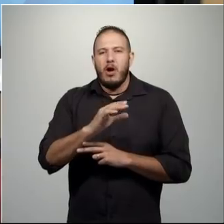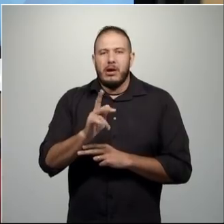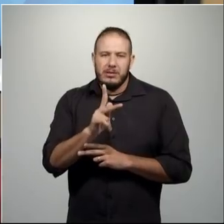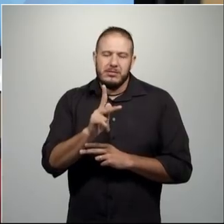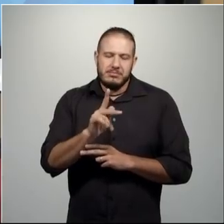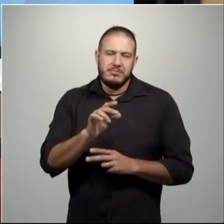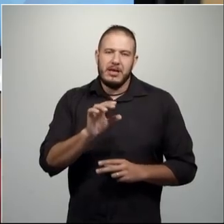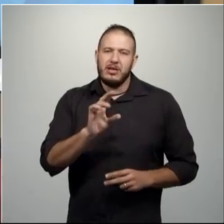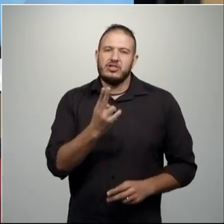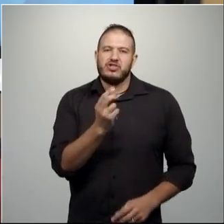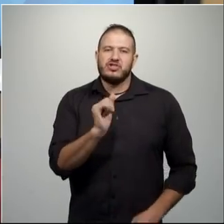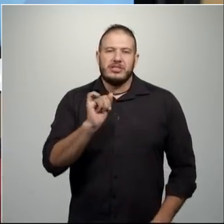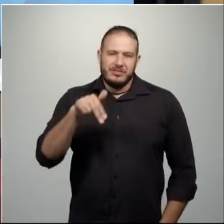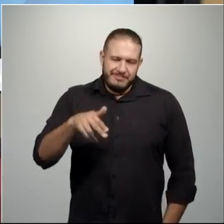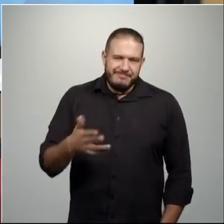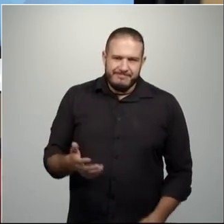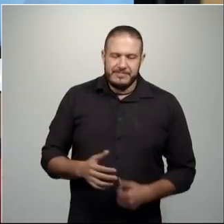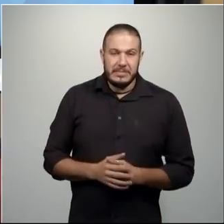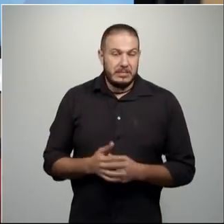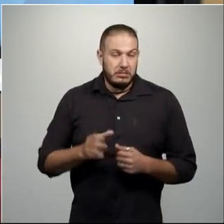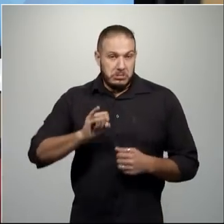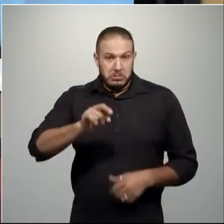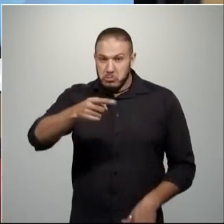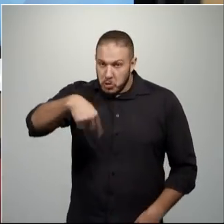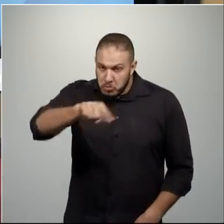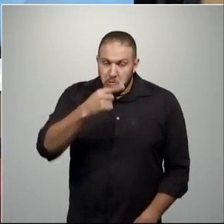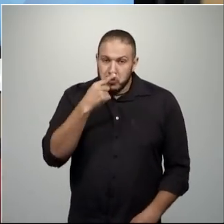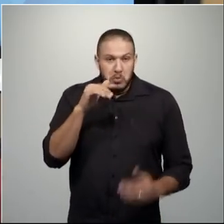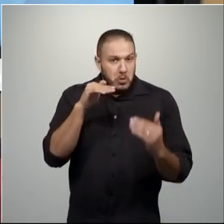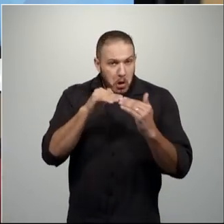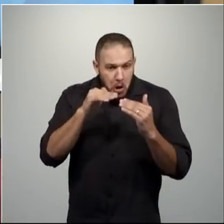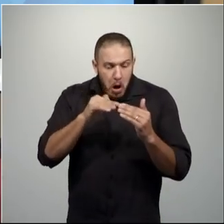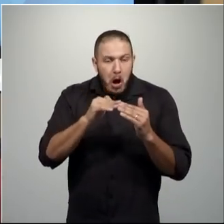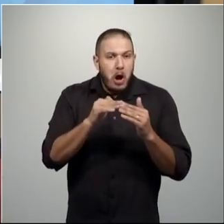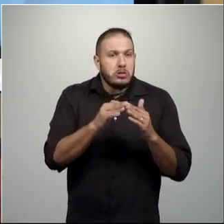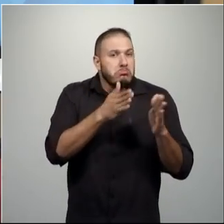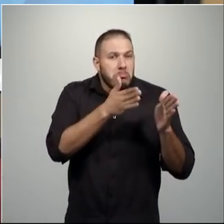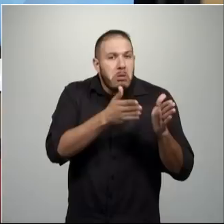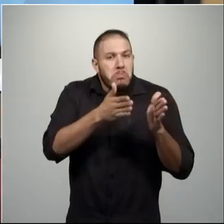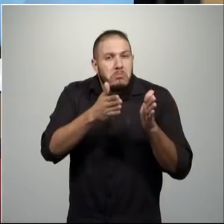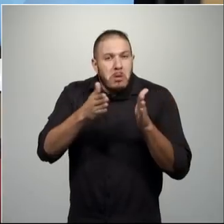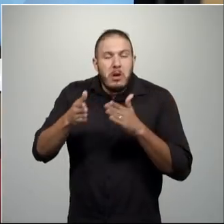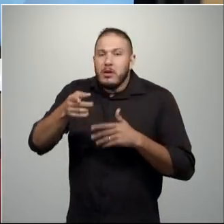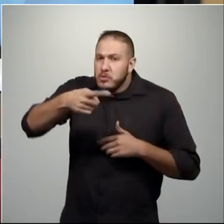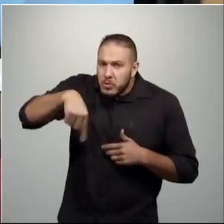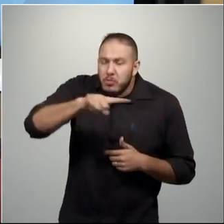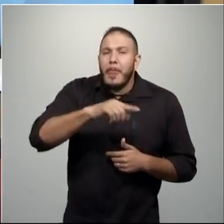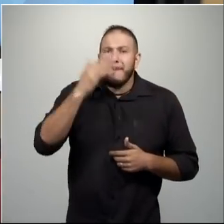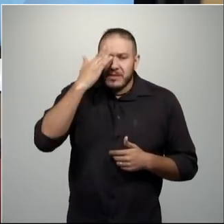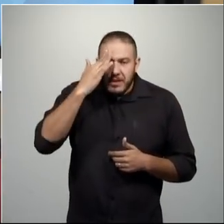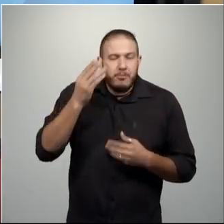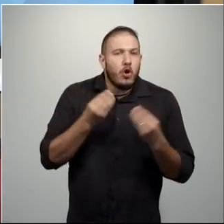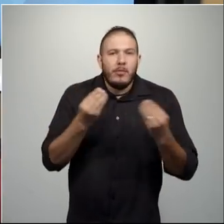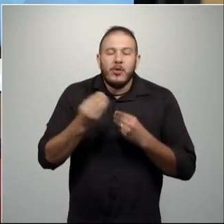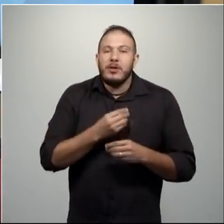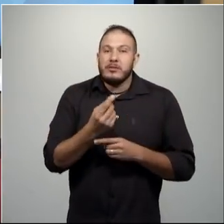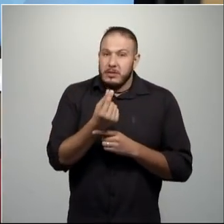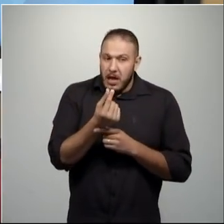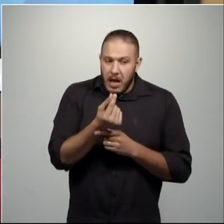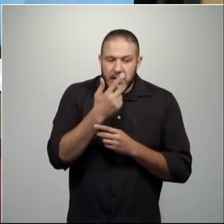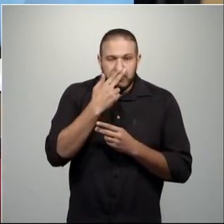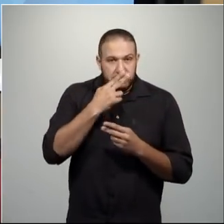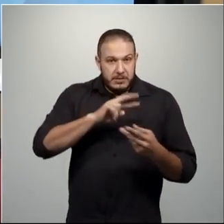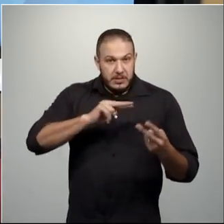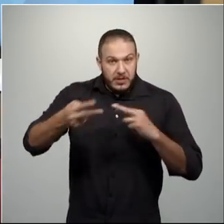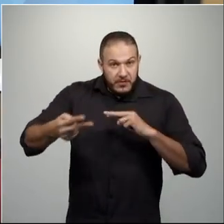então se todo mundo concorda com a seqüência todo mundo sabe a ordem em que as moedas foram transferidas de um